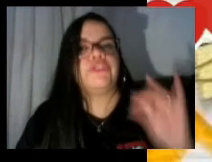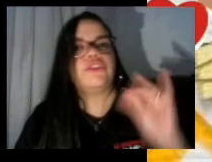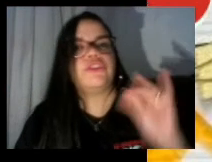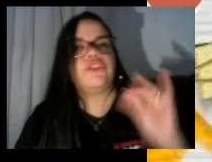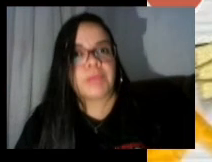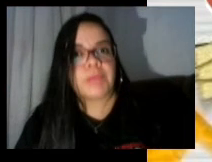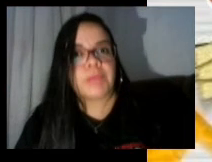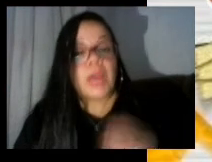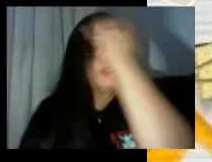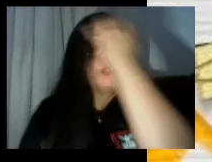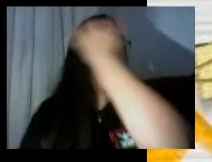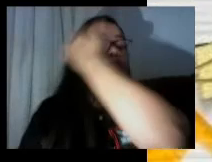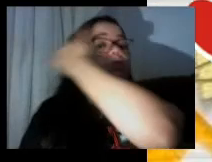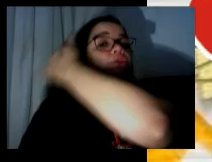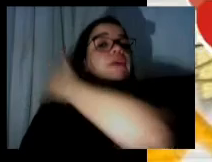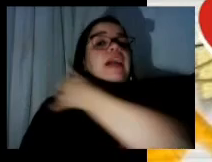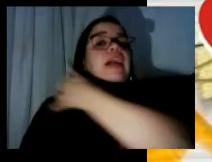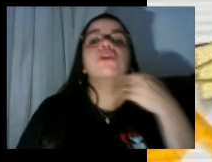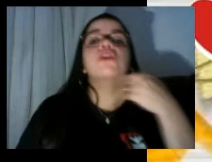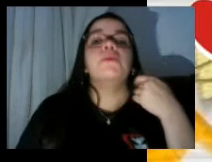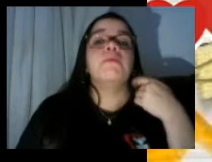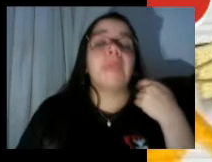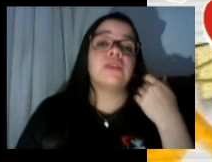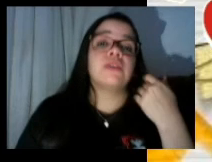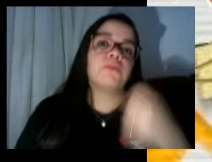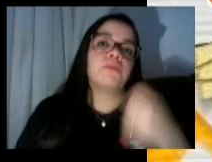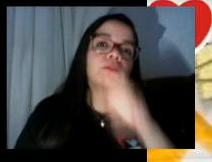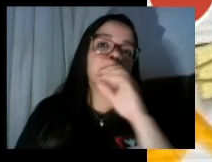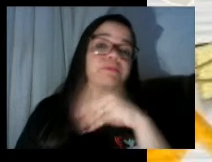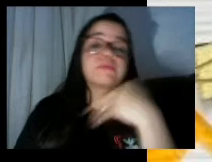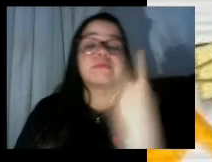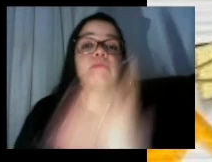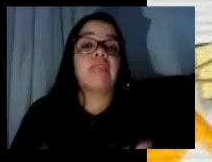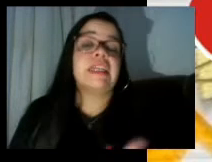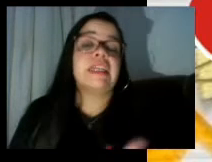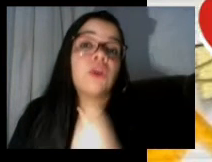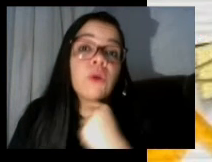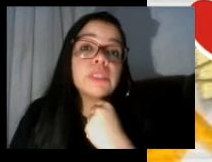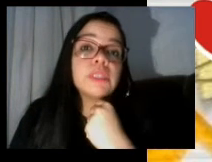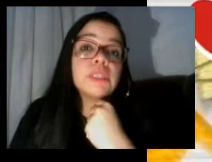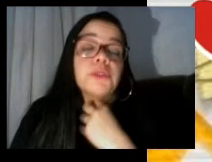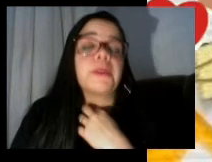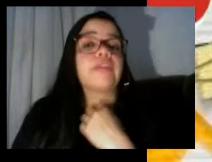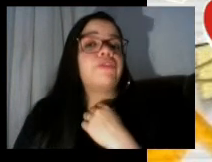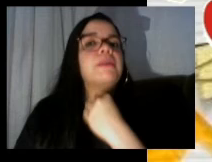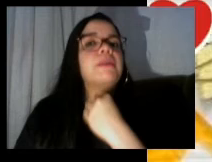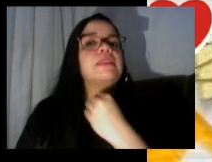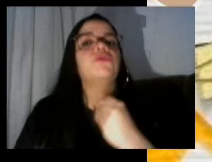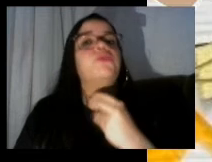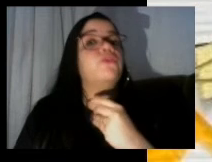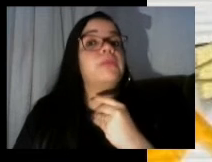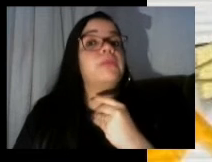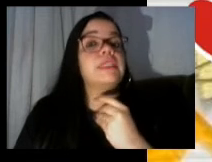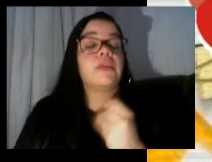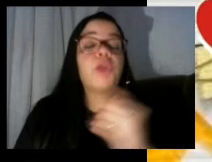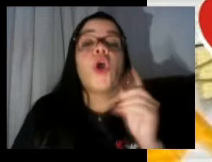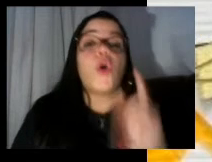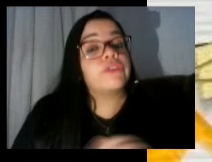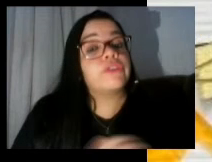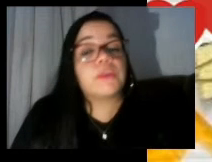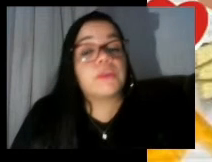de história, porque nós vamos falar sobre mais um povo que contribuiu para a formação do povo